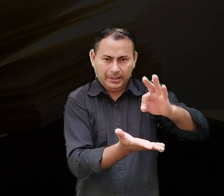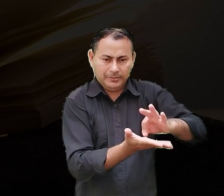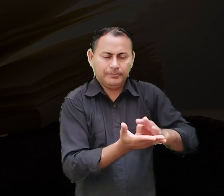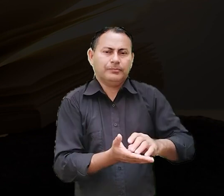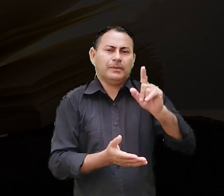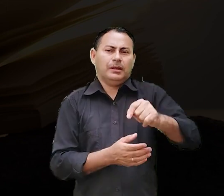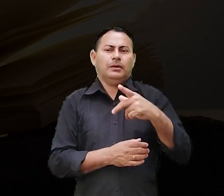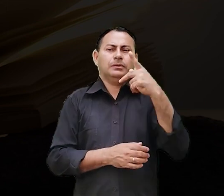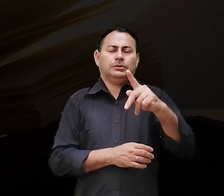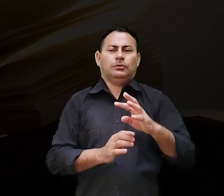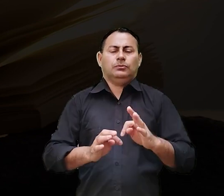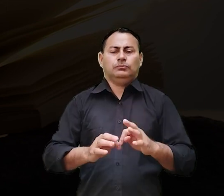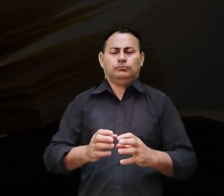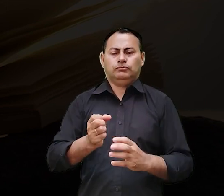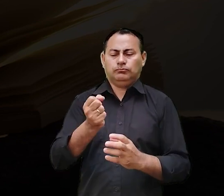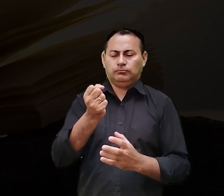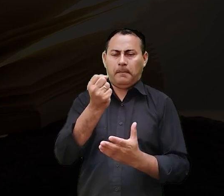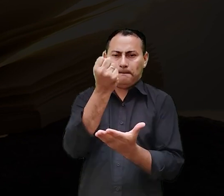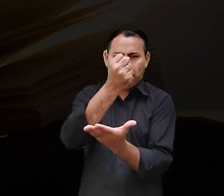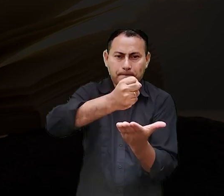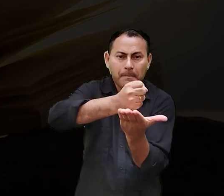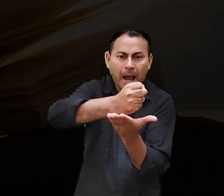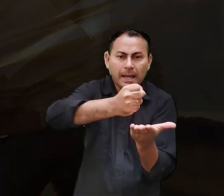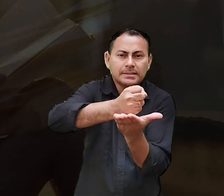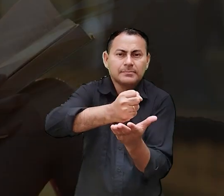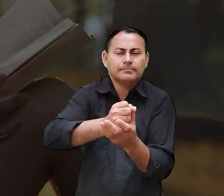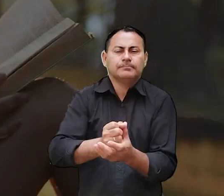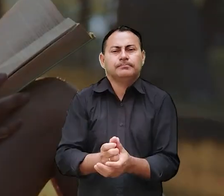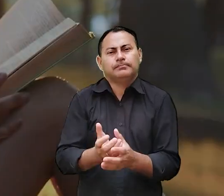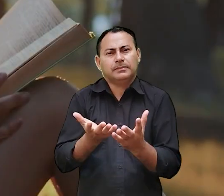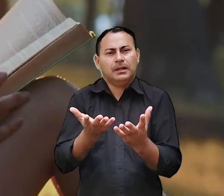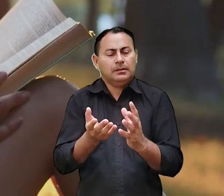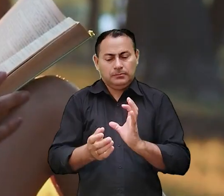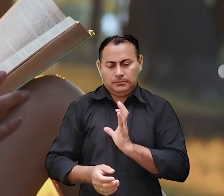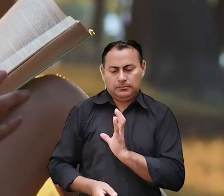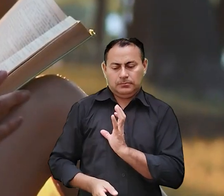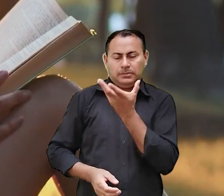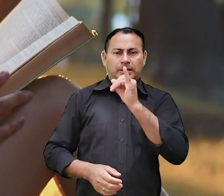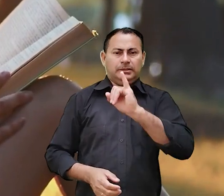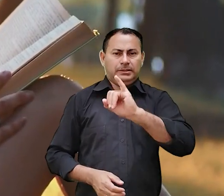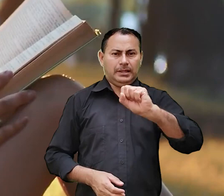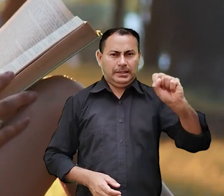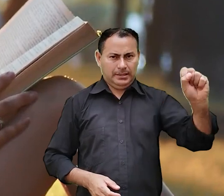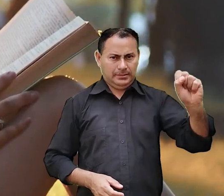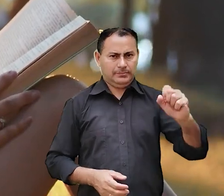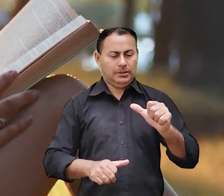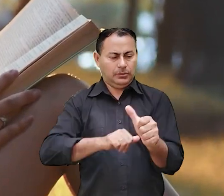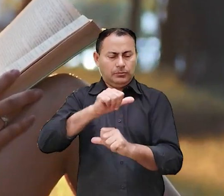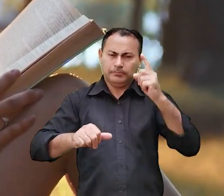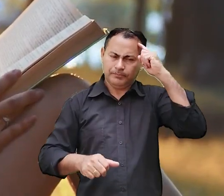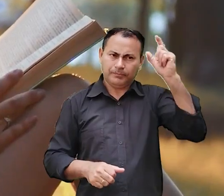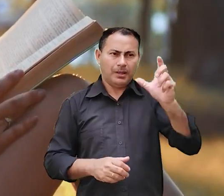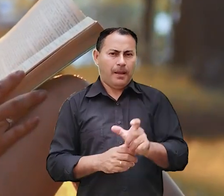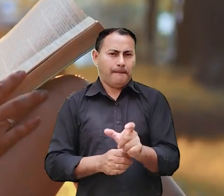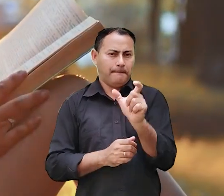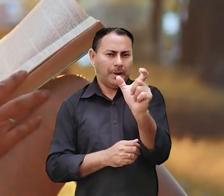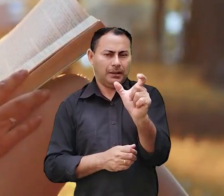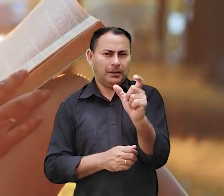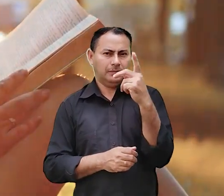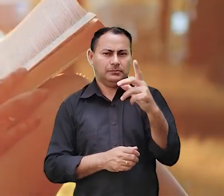semente será o seu tronco Essa foi a conversão de Isaías as